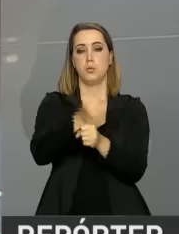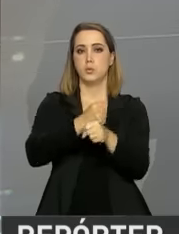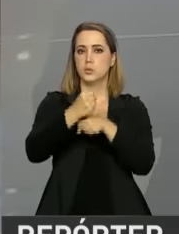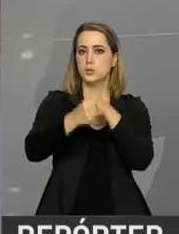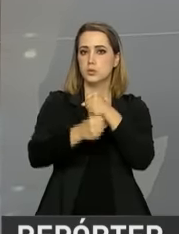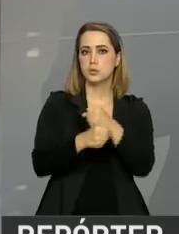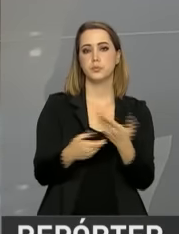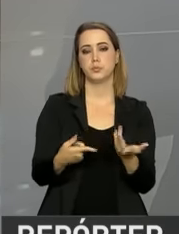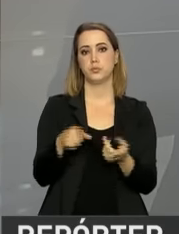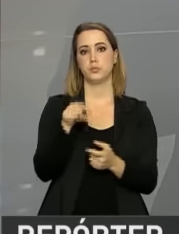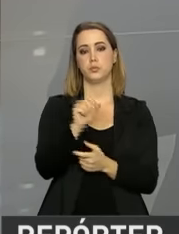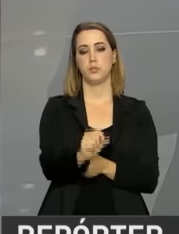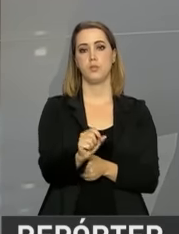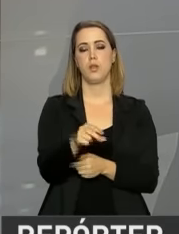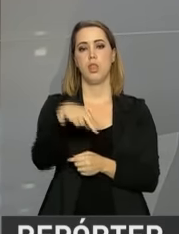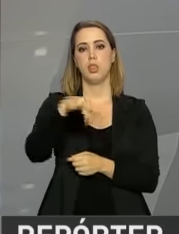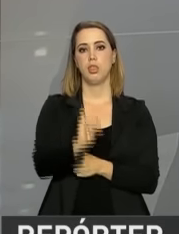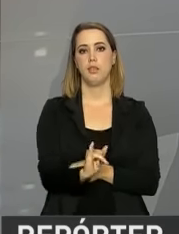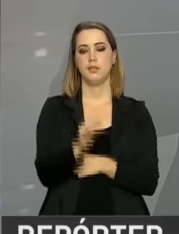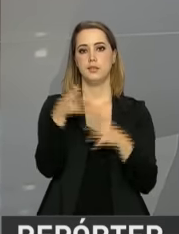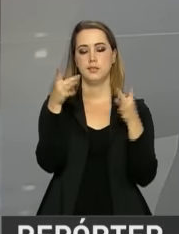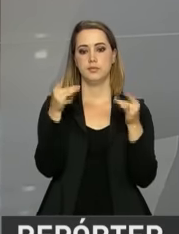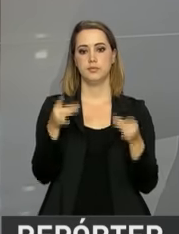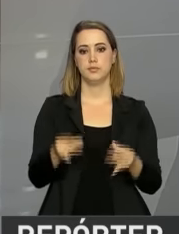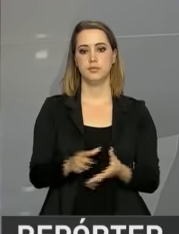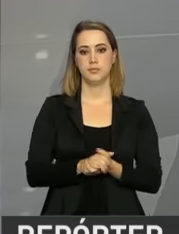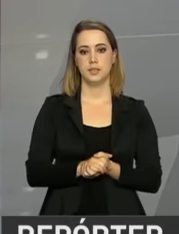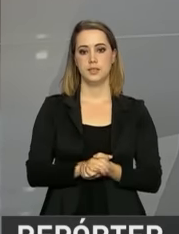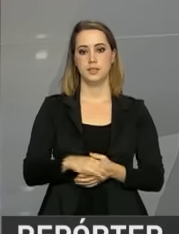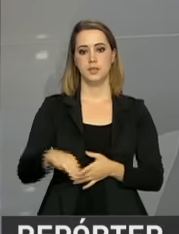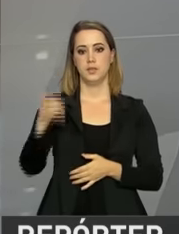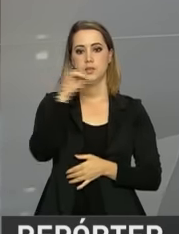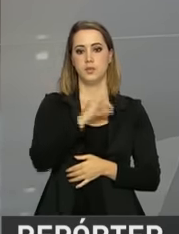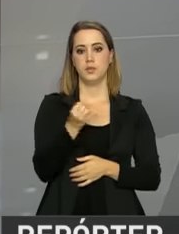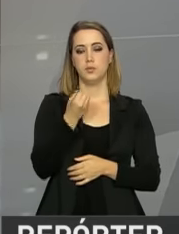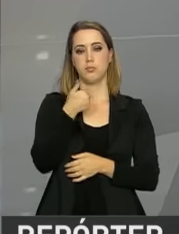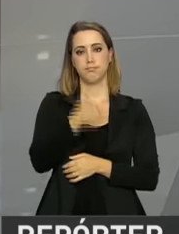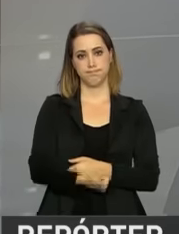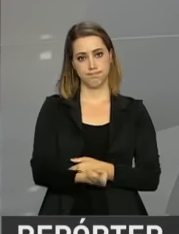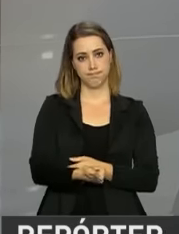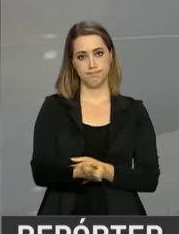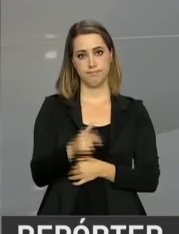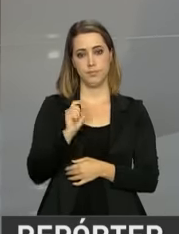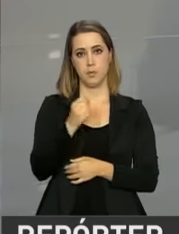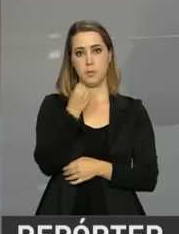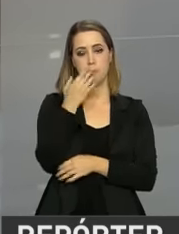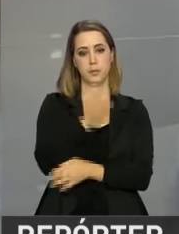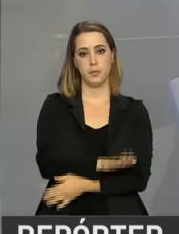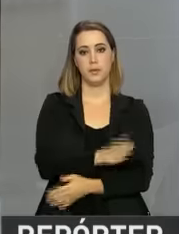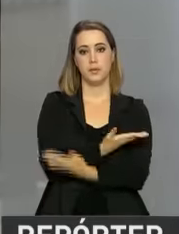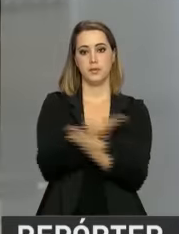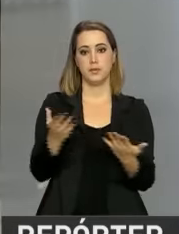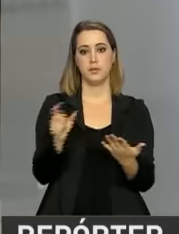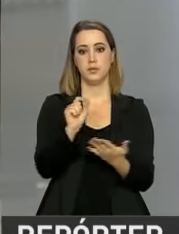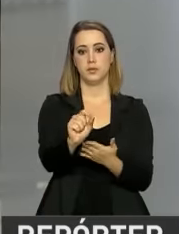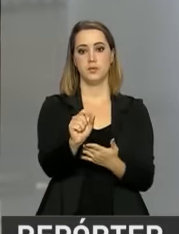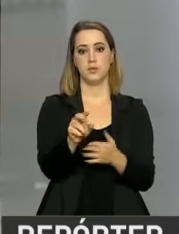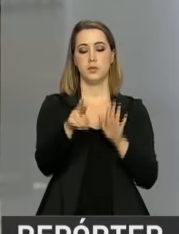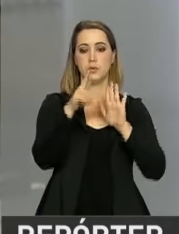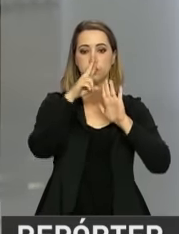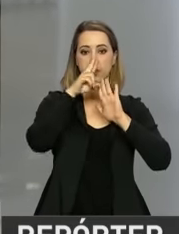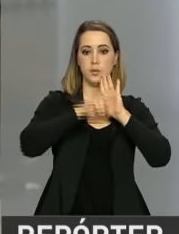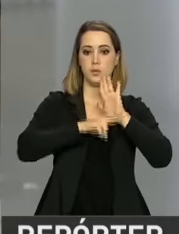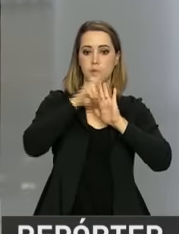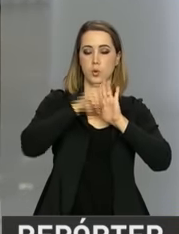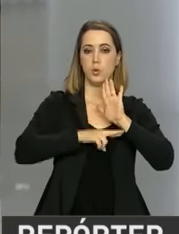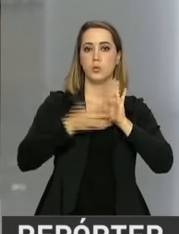as informações para nós Nei Olá como vai Olá tudo bem Zé luí Boa tarde a todos o relatório aprovado